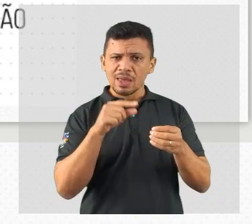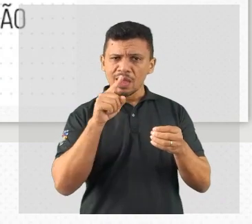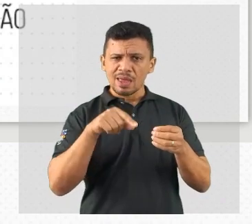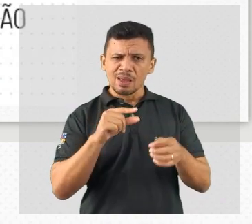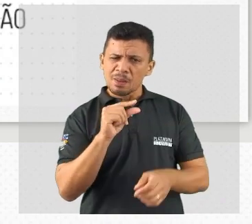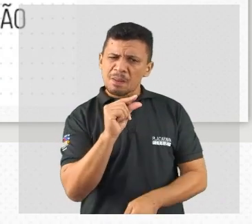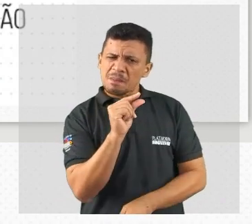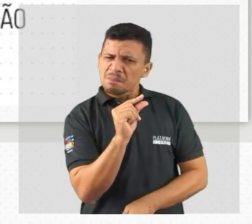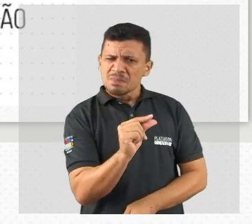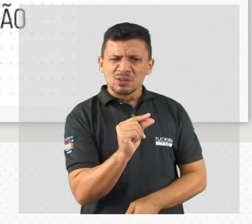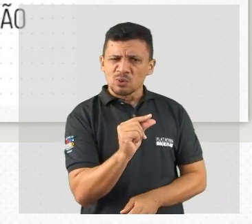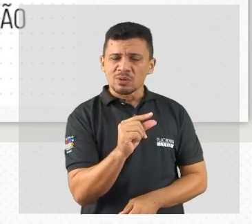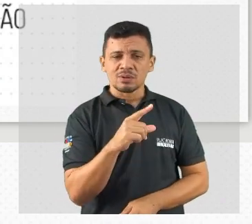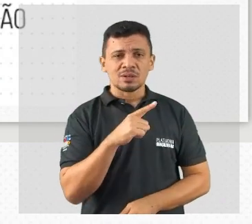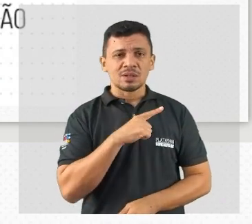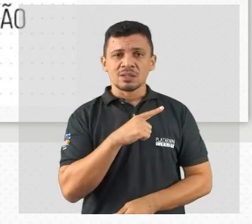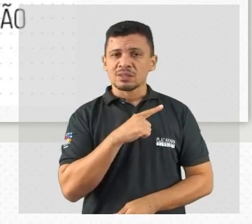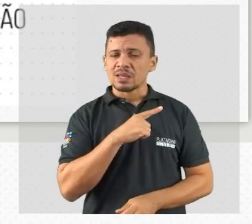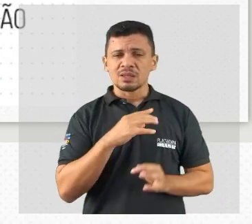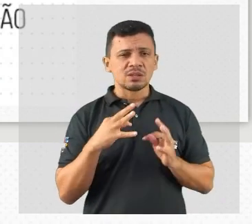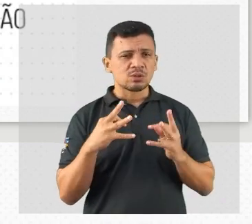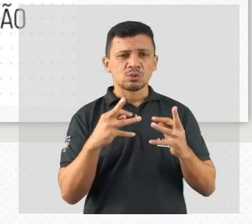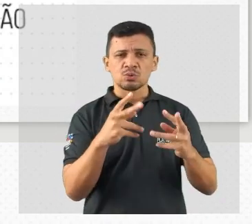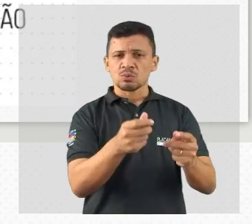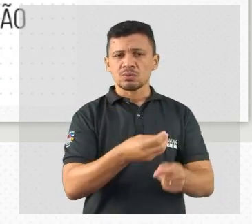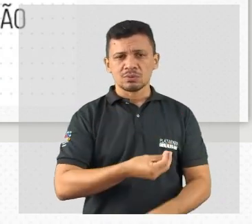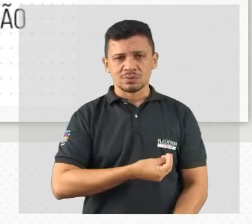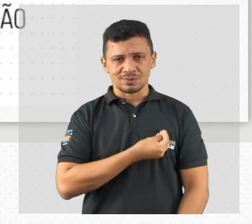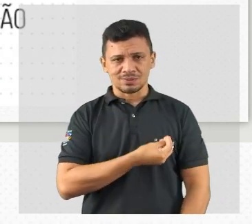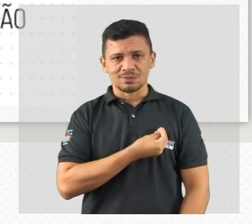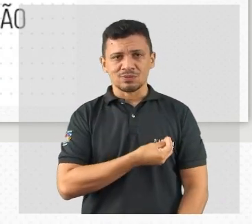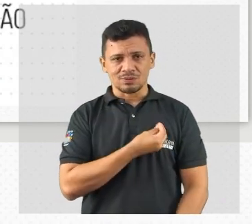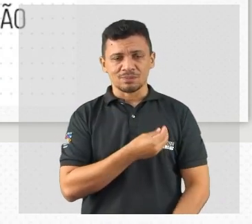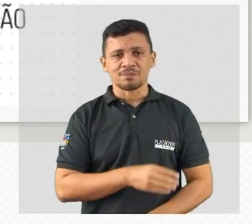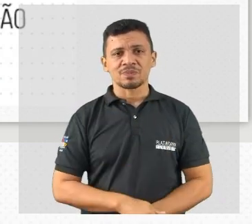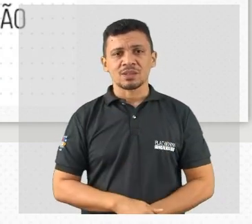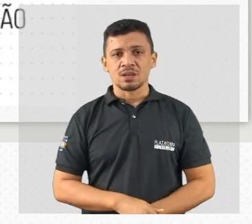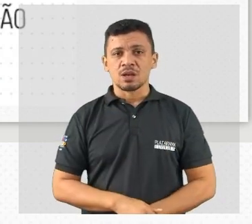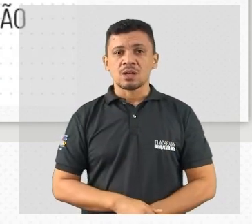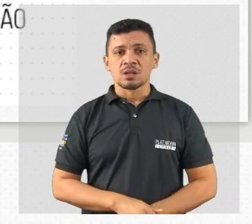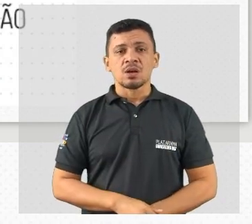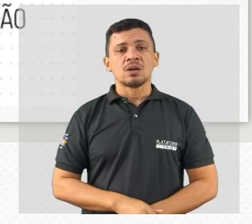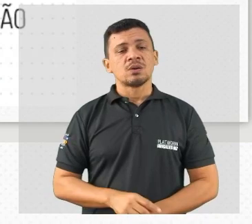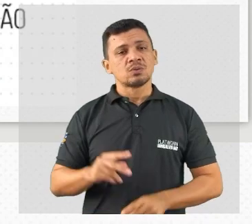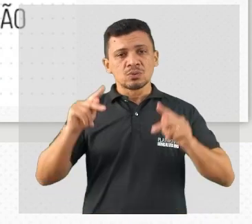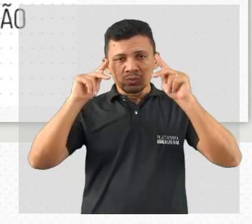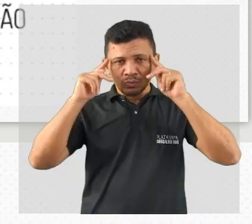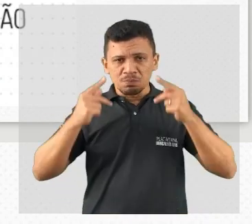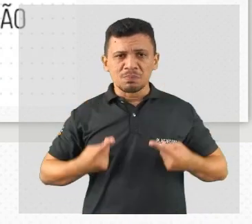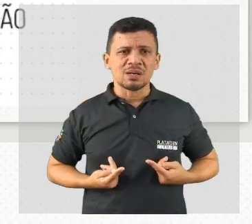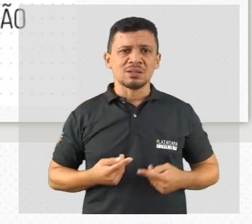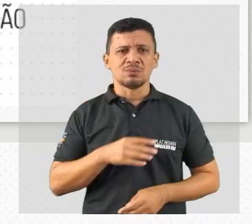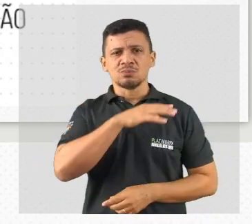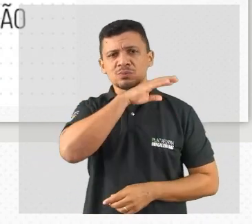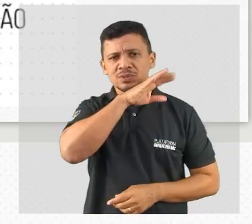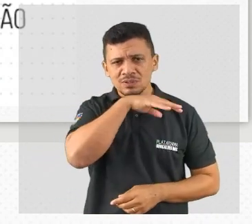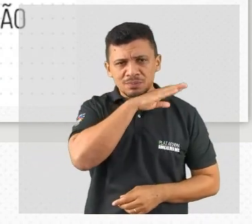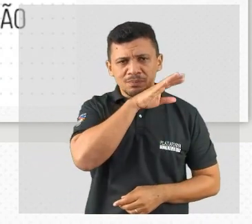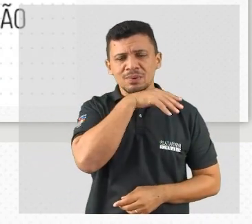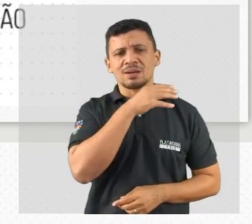unidade morfofuncional de todos os seres vivos, tá, pessoal? Não só dos seres humanos. Todos os seres vivos,